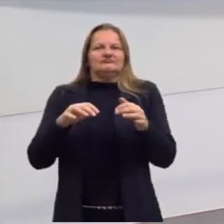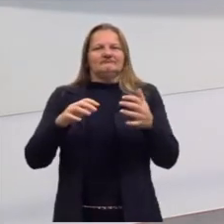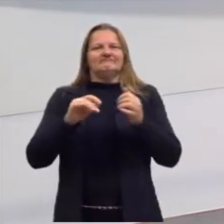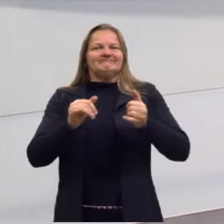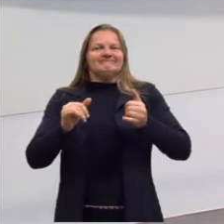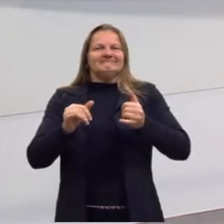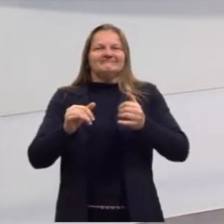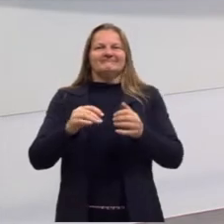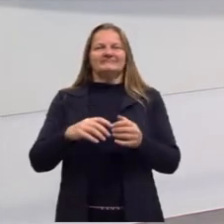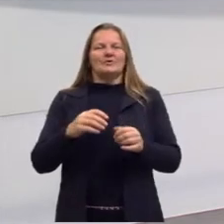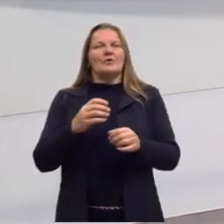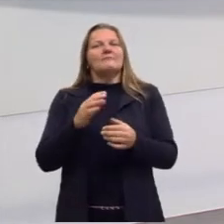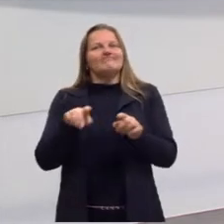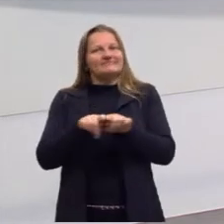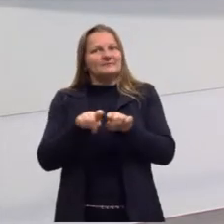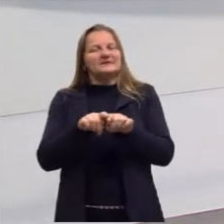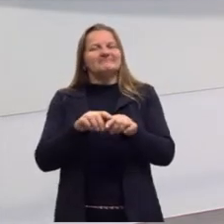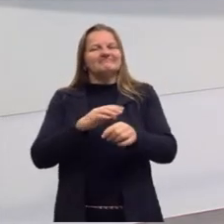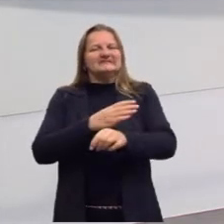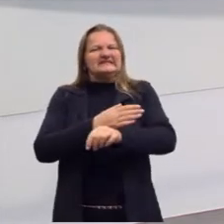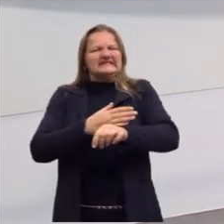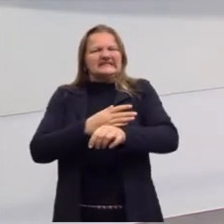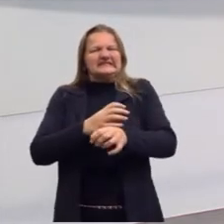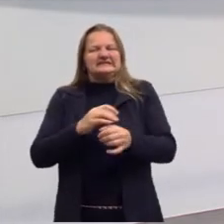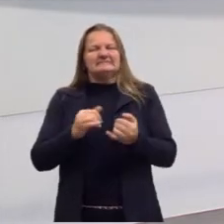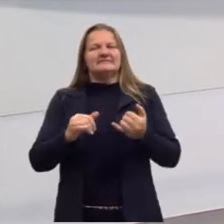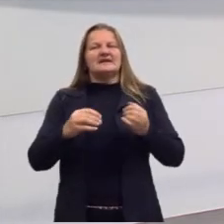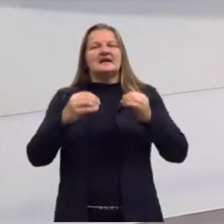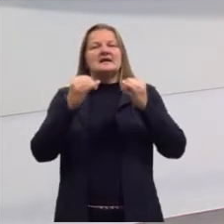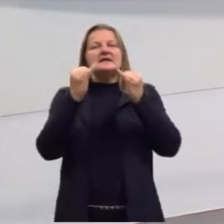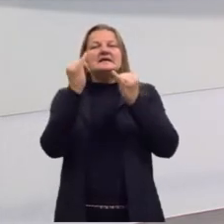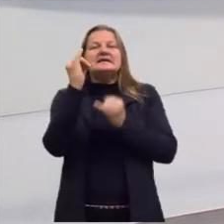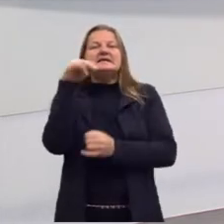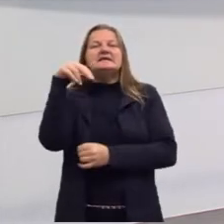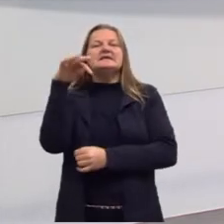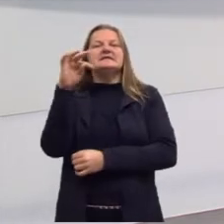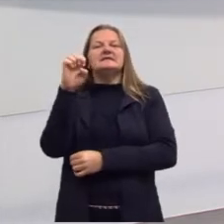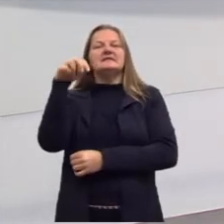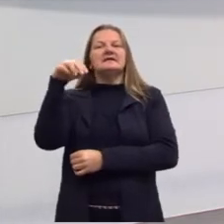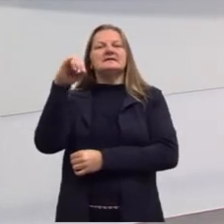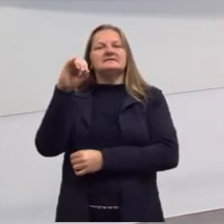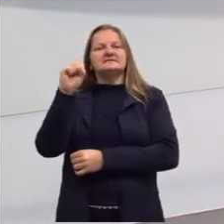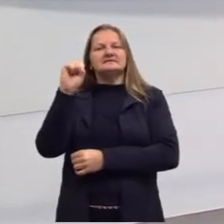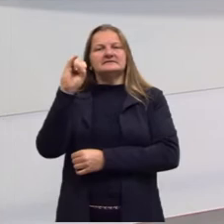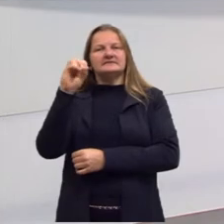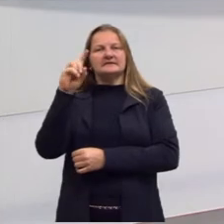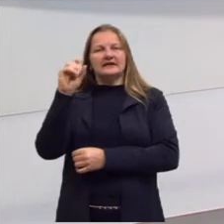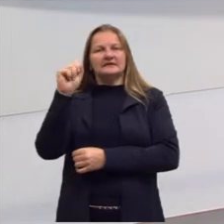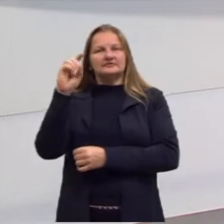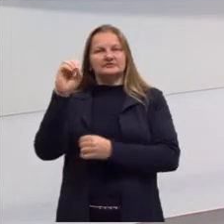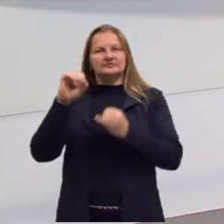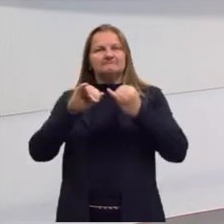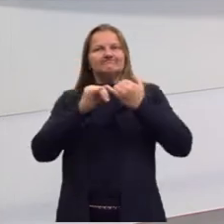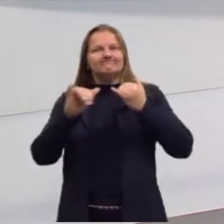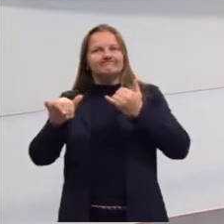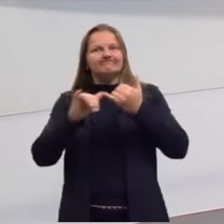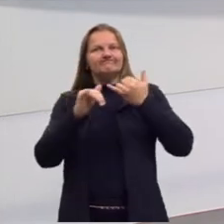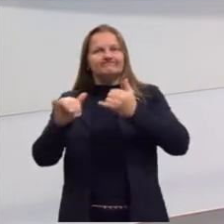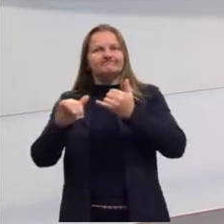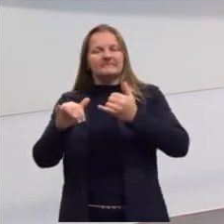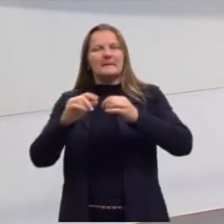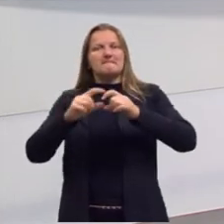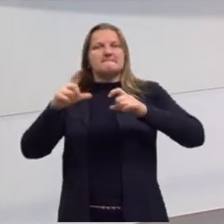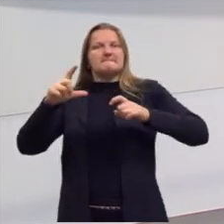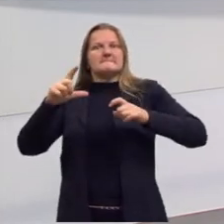de às vezes infelizmente machucar é a intensidade da corrente então quanto mais em alta essa corrente